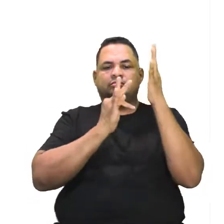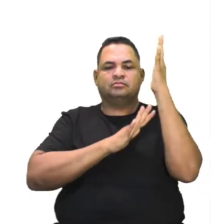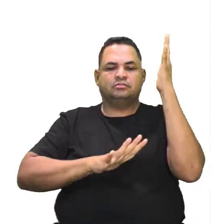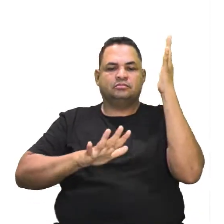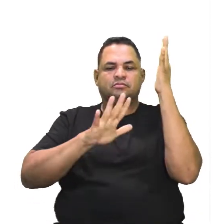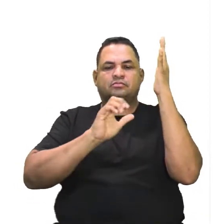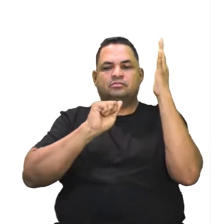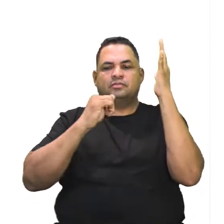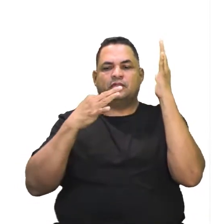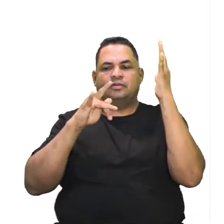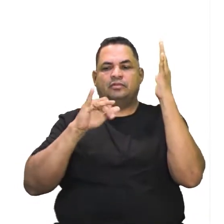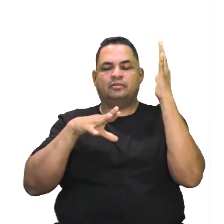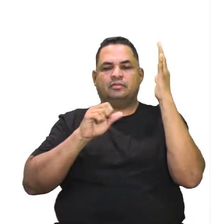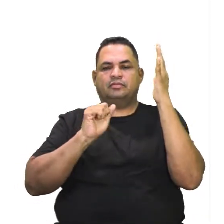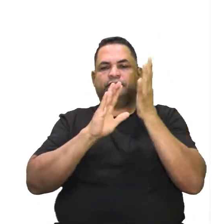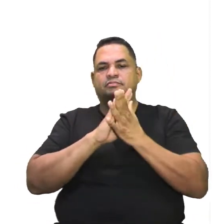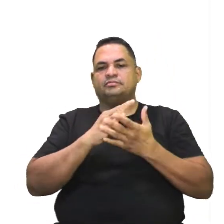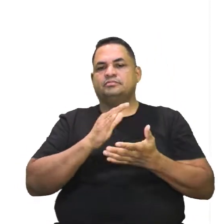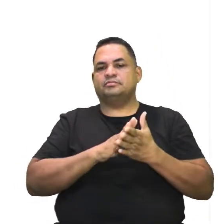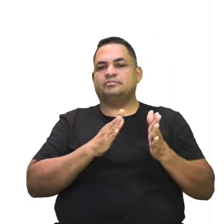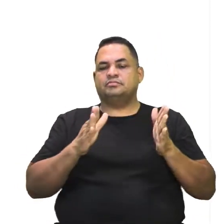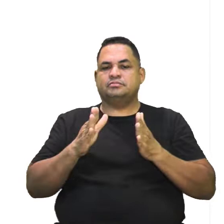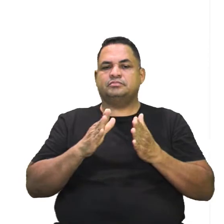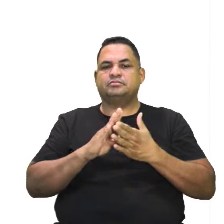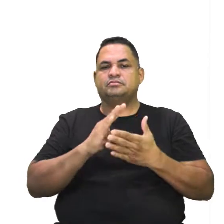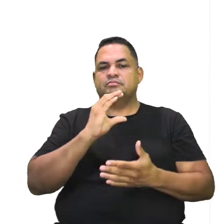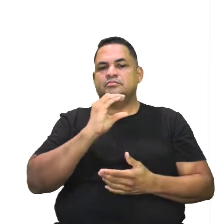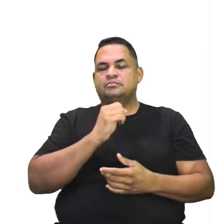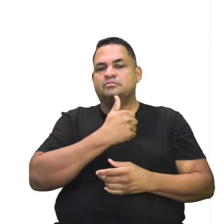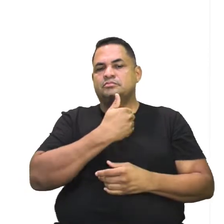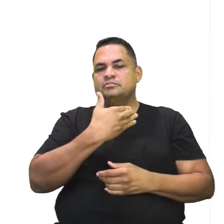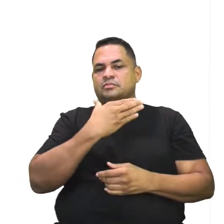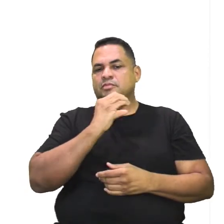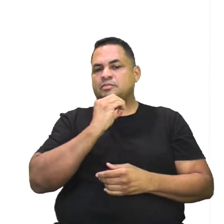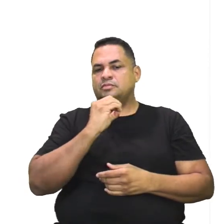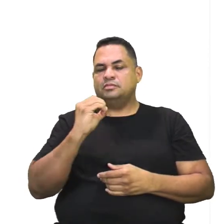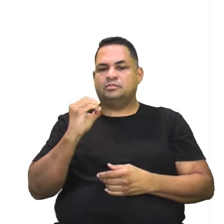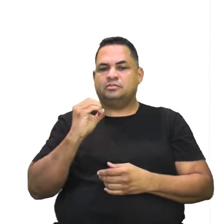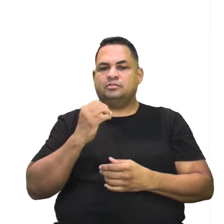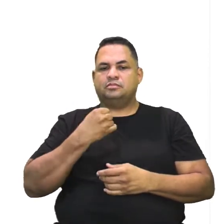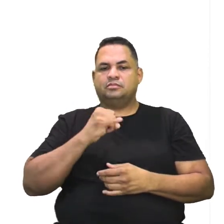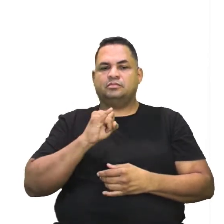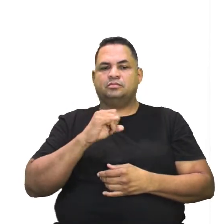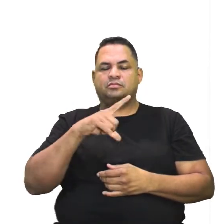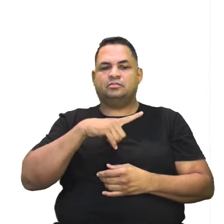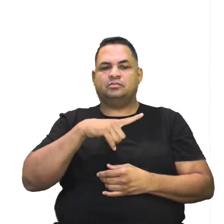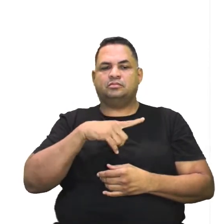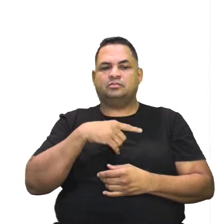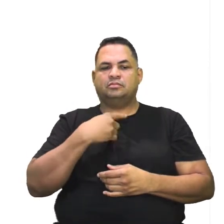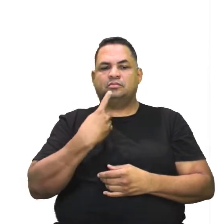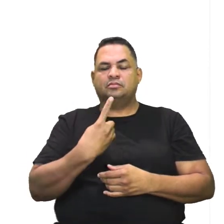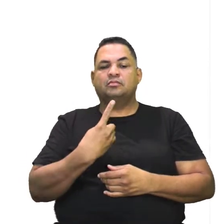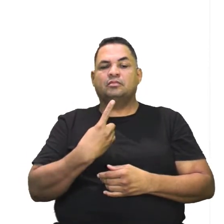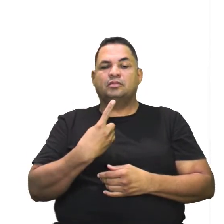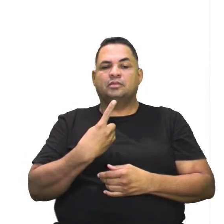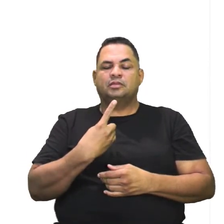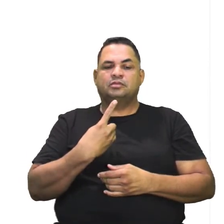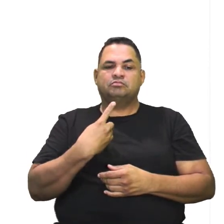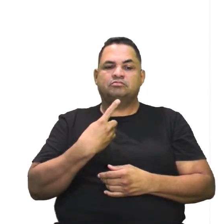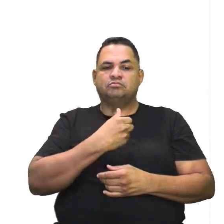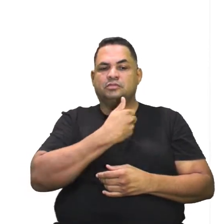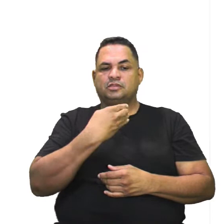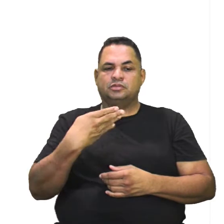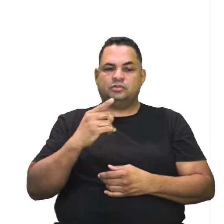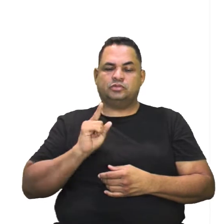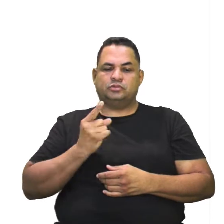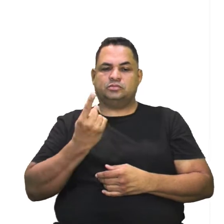afim, né? Onde, se o tempo é 0, iniciamos com o capital inicial. Isso. Se o tempo é 1... É 1, agora está vendo